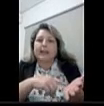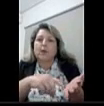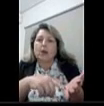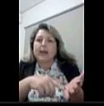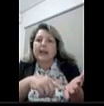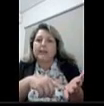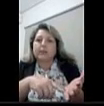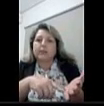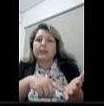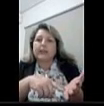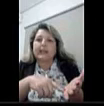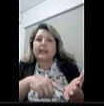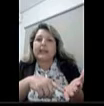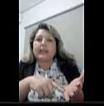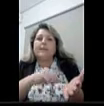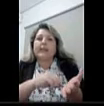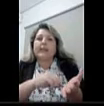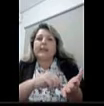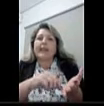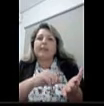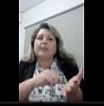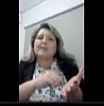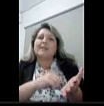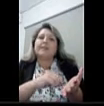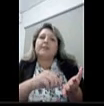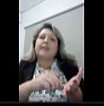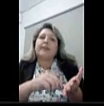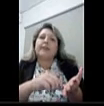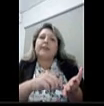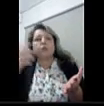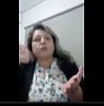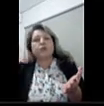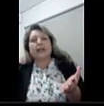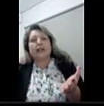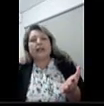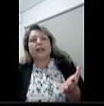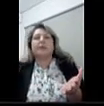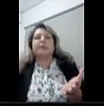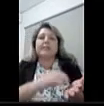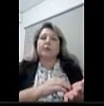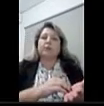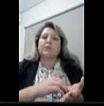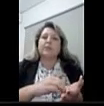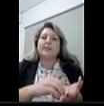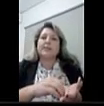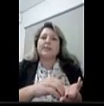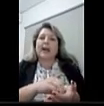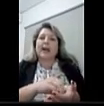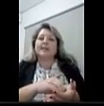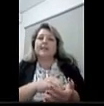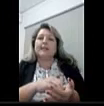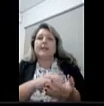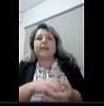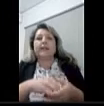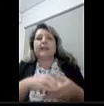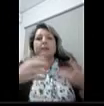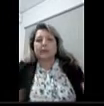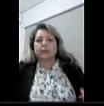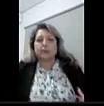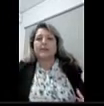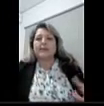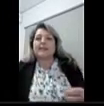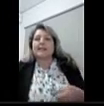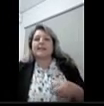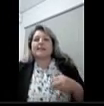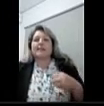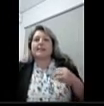tá correto, né, porque você vai ver um dia ela leva para você, outro dia você passa e vê, não são